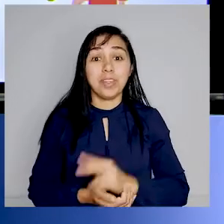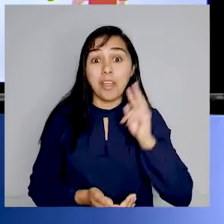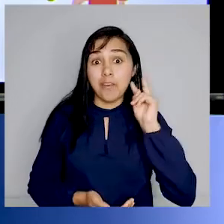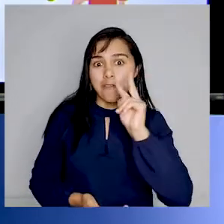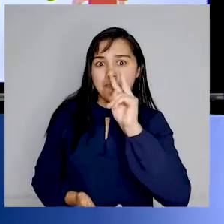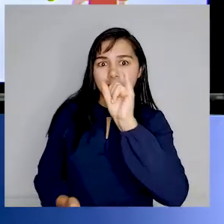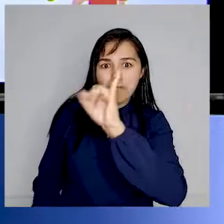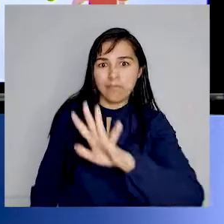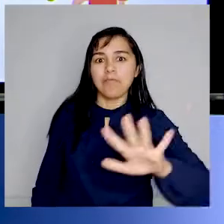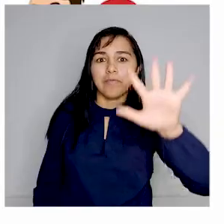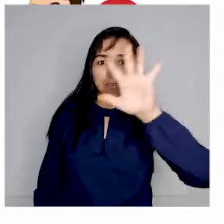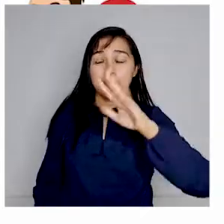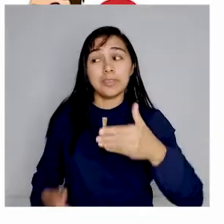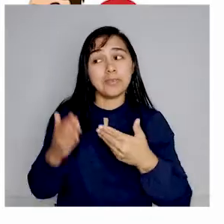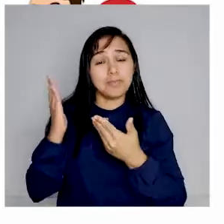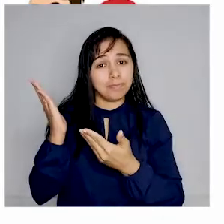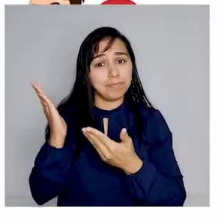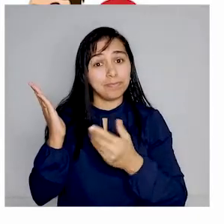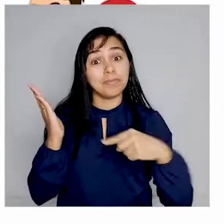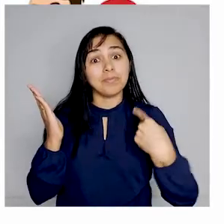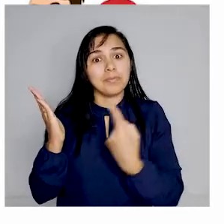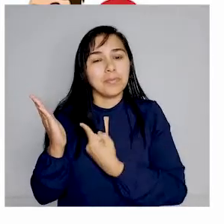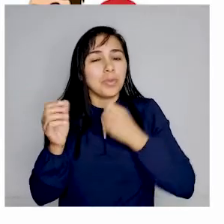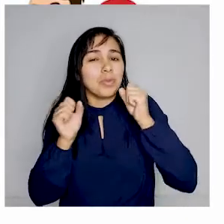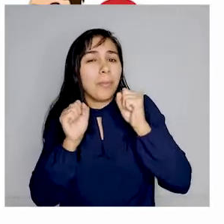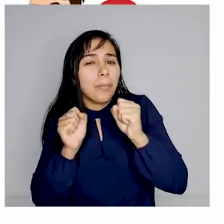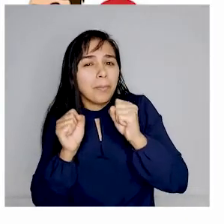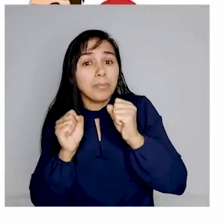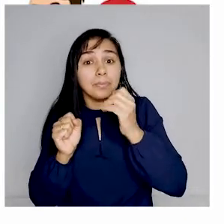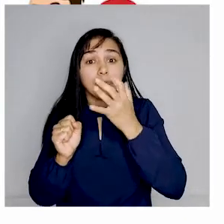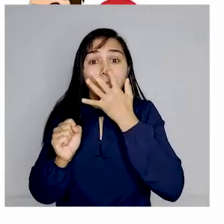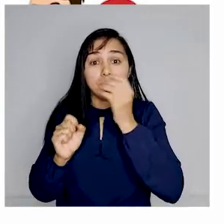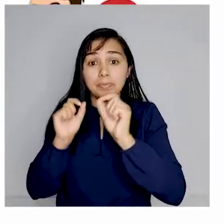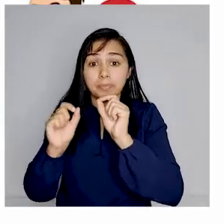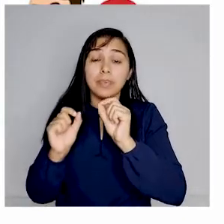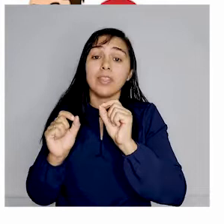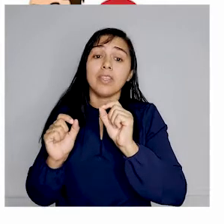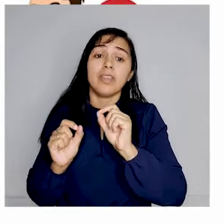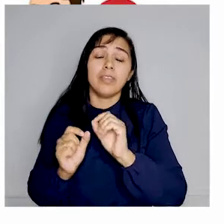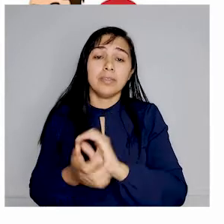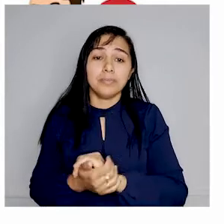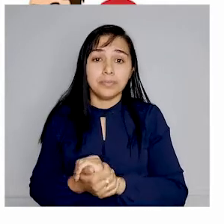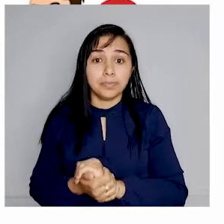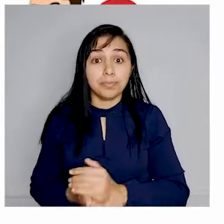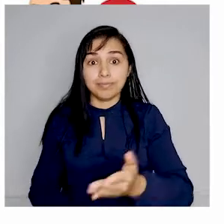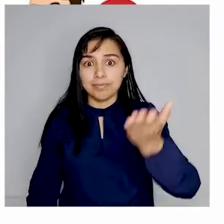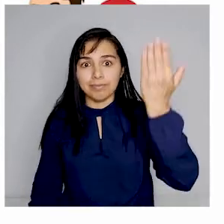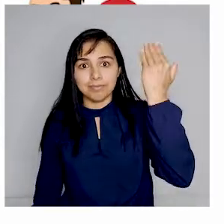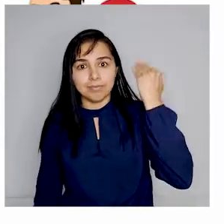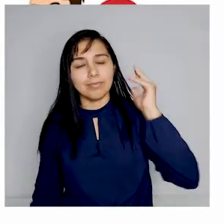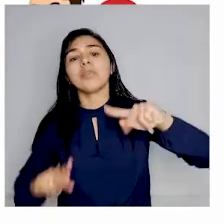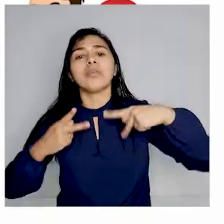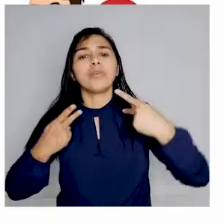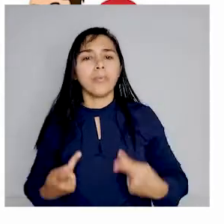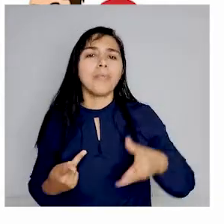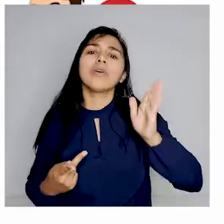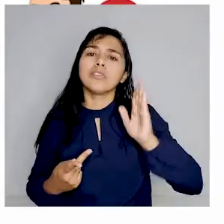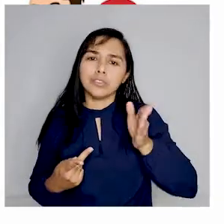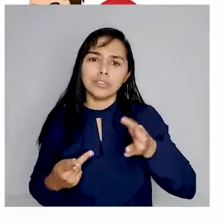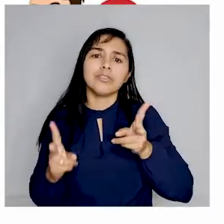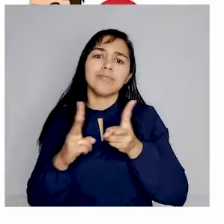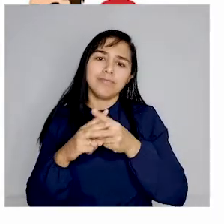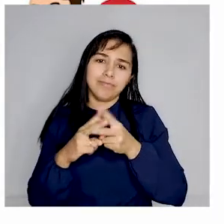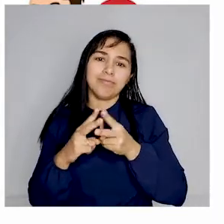aqui, observando essa imagem, nós podemos agora observar um pouquinho da relação das lutas com os nossos